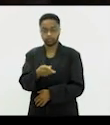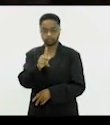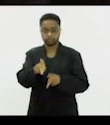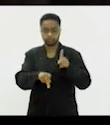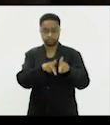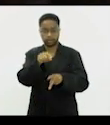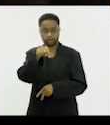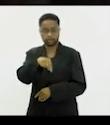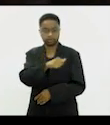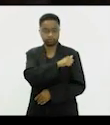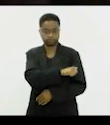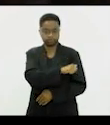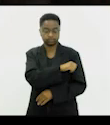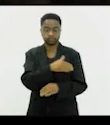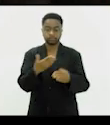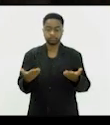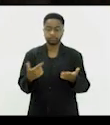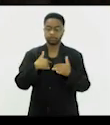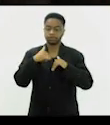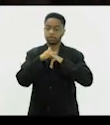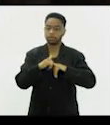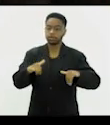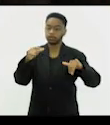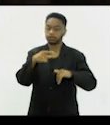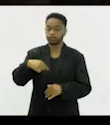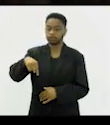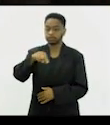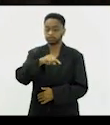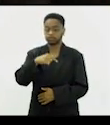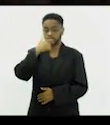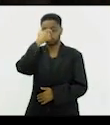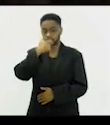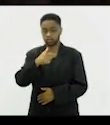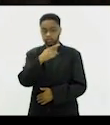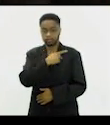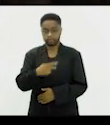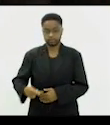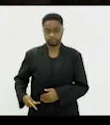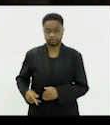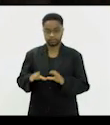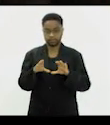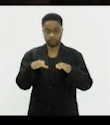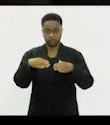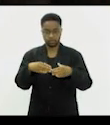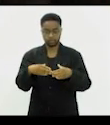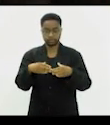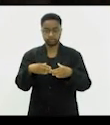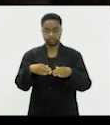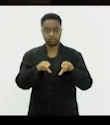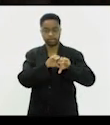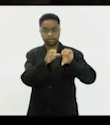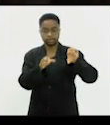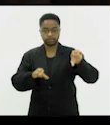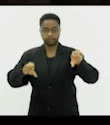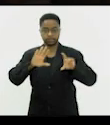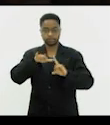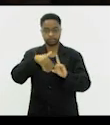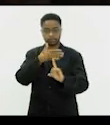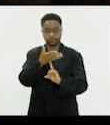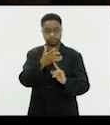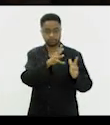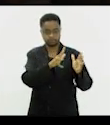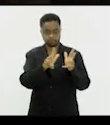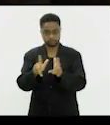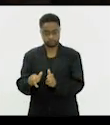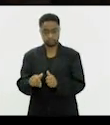todos vocês que, como presidente da Comissão de Saneamento Ambiental, não